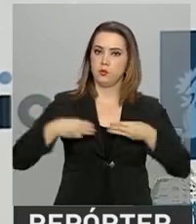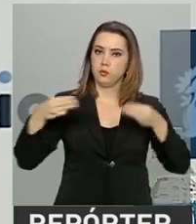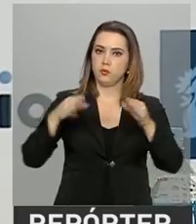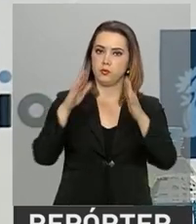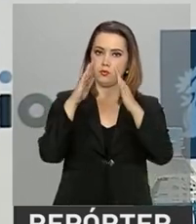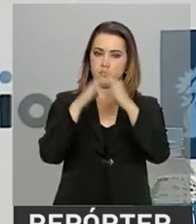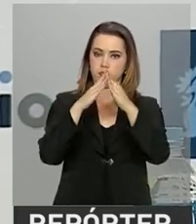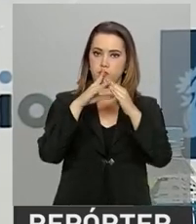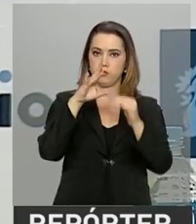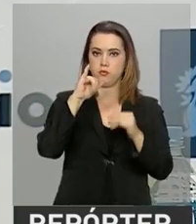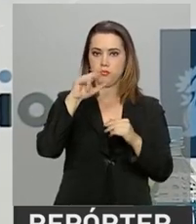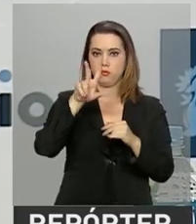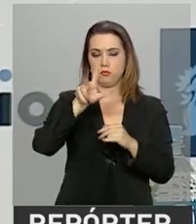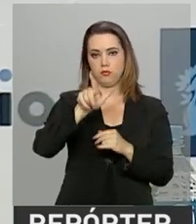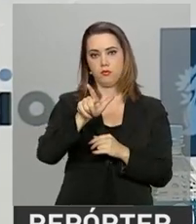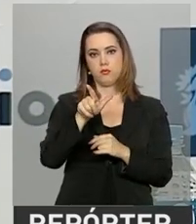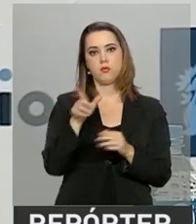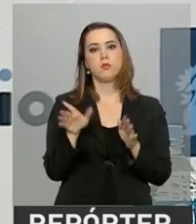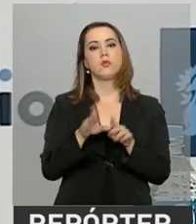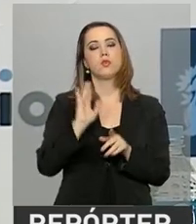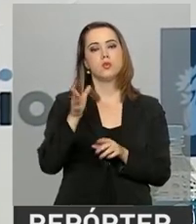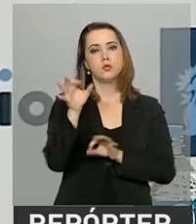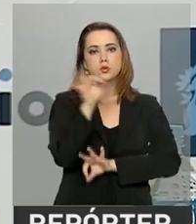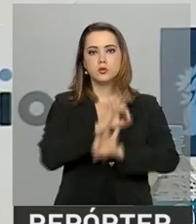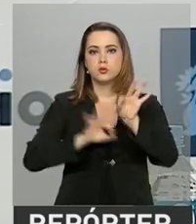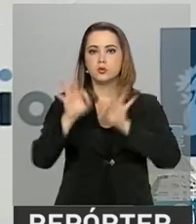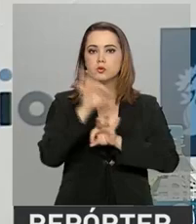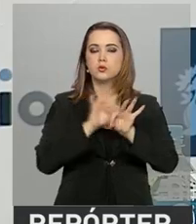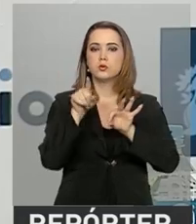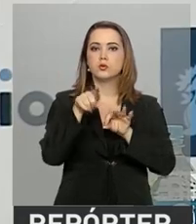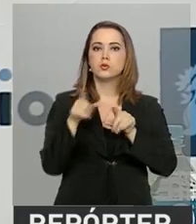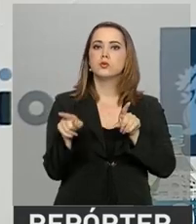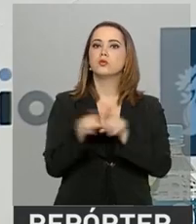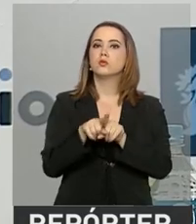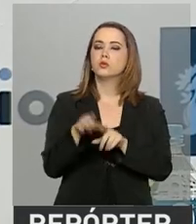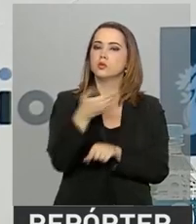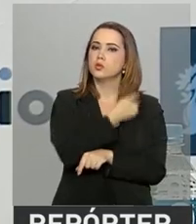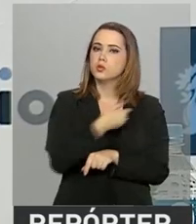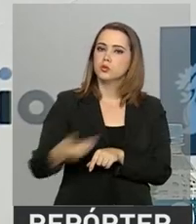República coordena as ações do governo federal